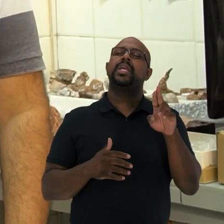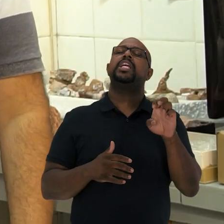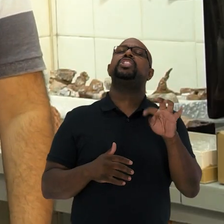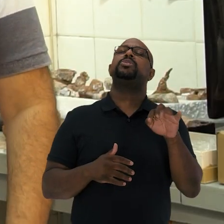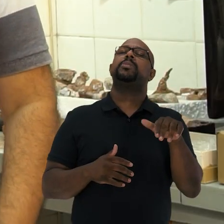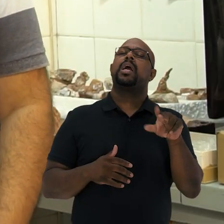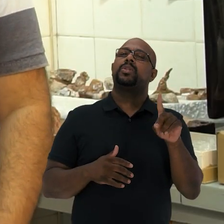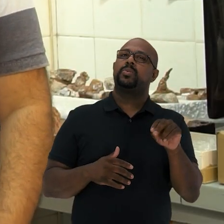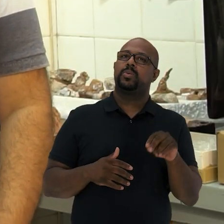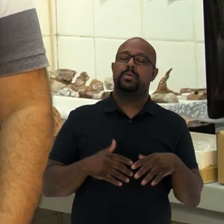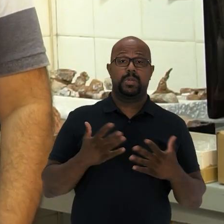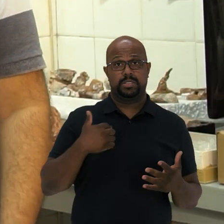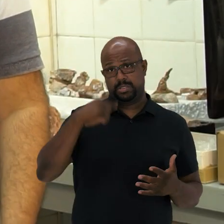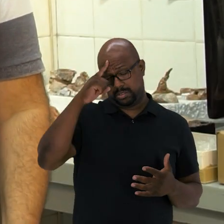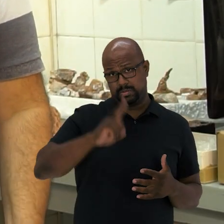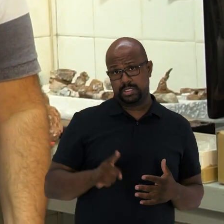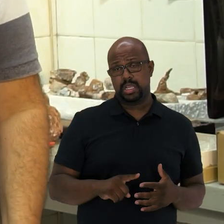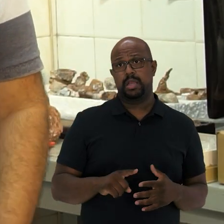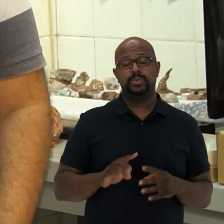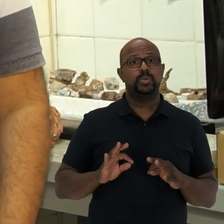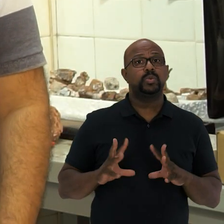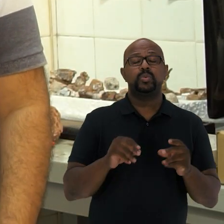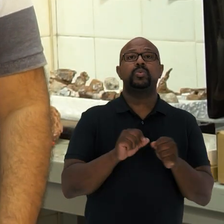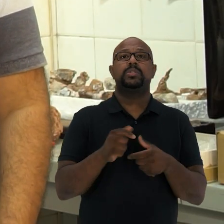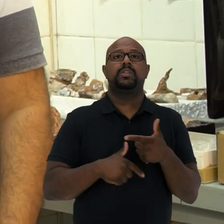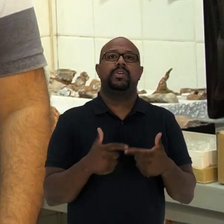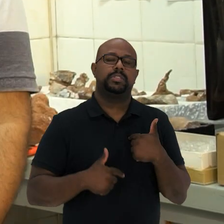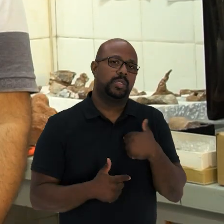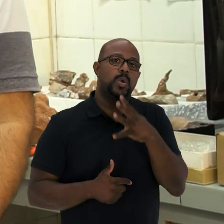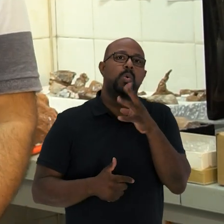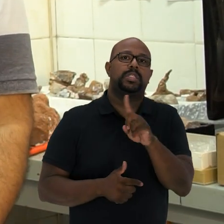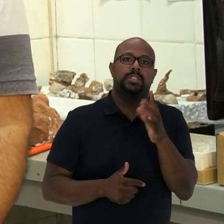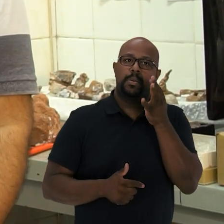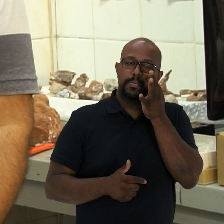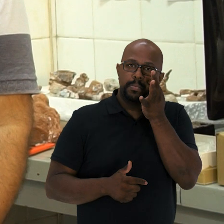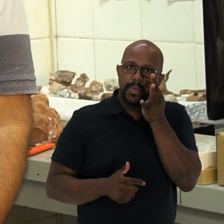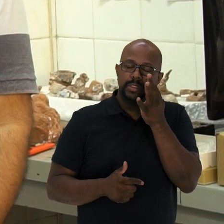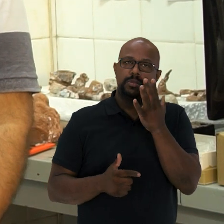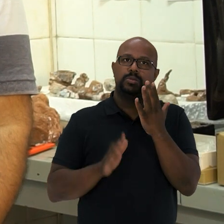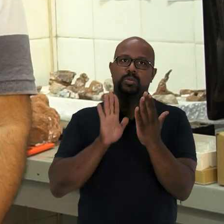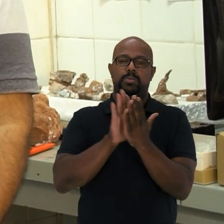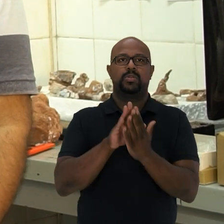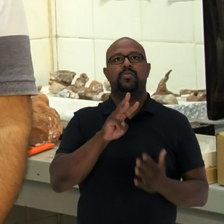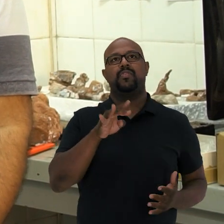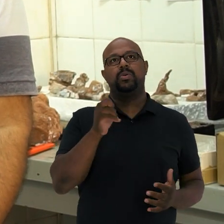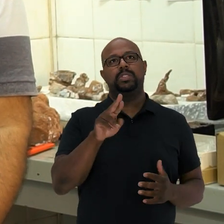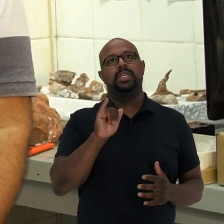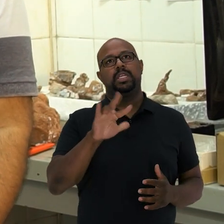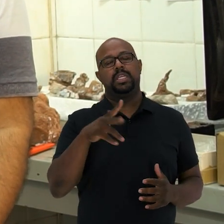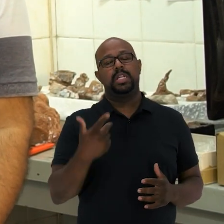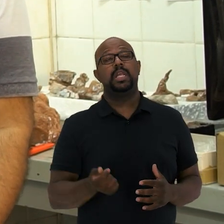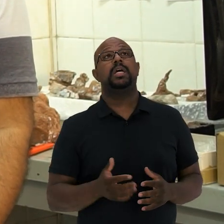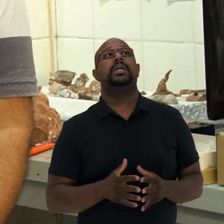superestimado, né? Mas a gente não sabe também tudo o que se fez. Eu não cheguei a conhecer pessoalmente, né, o Walter